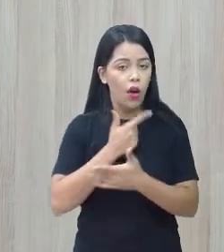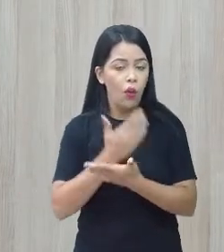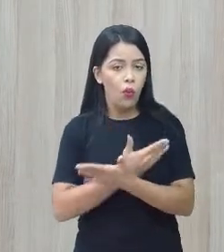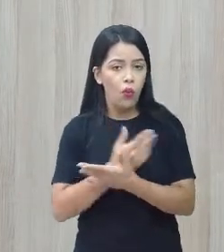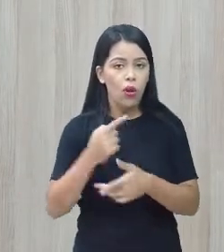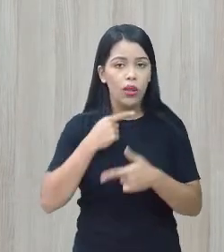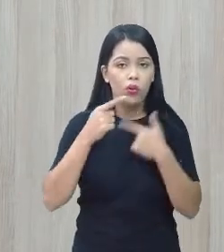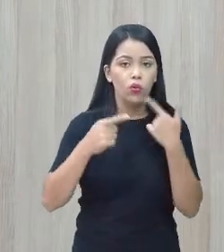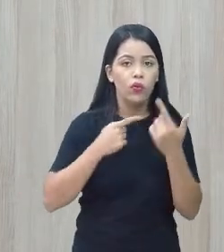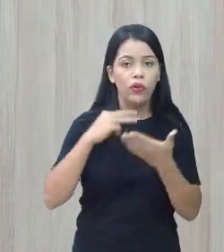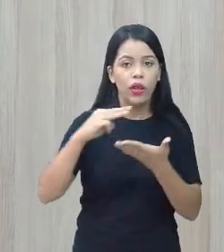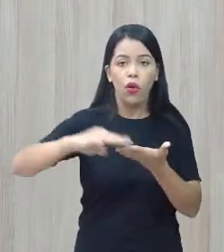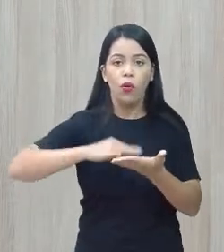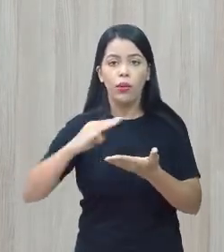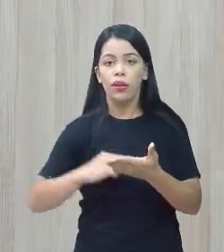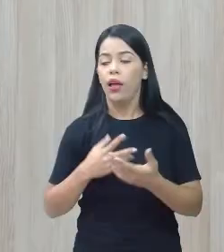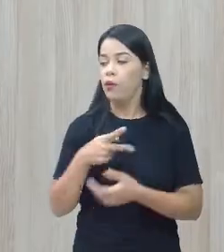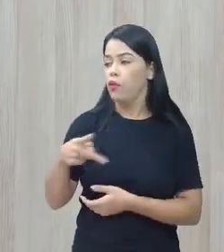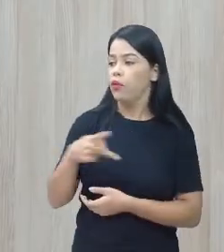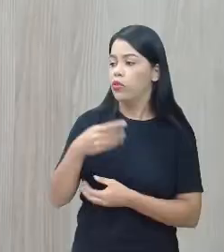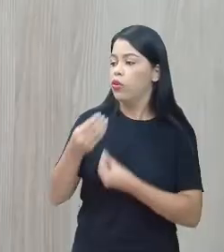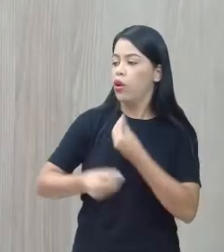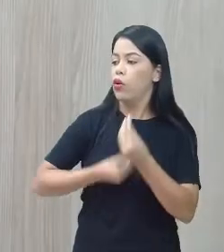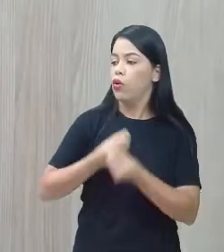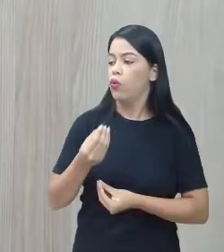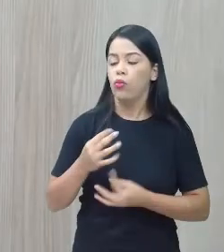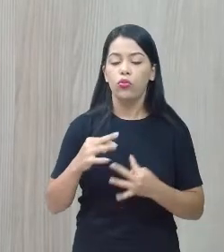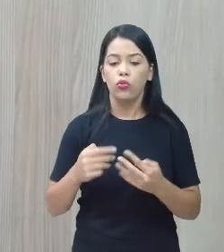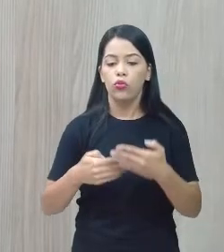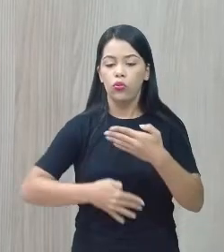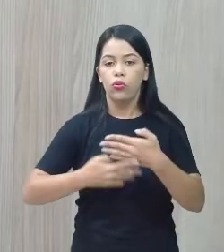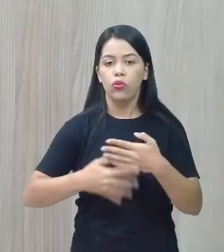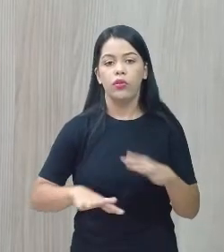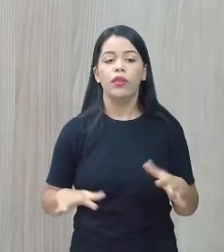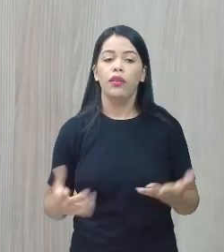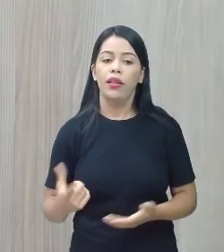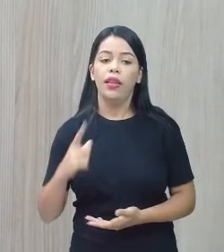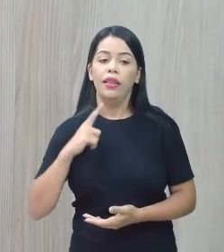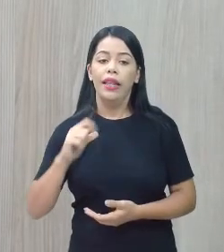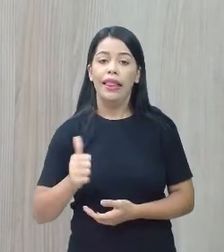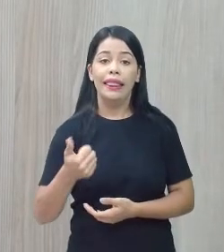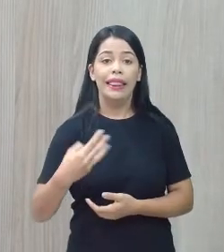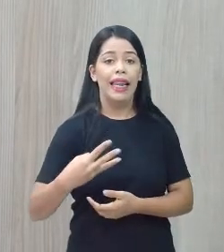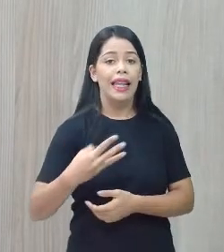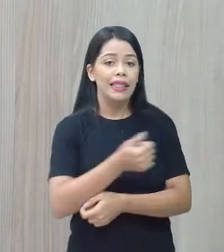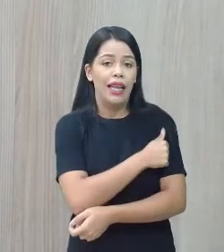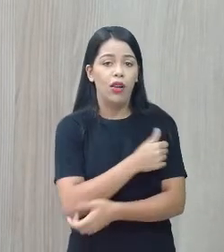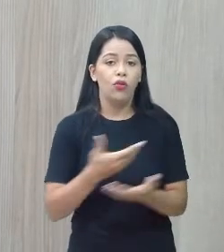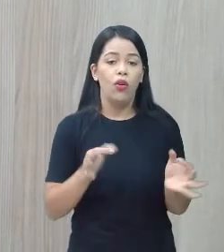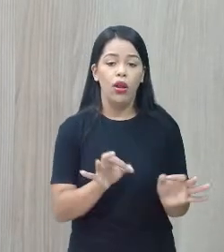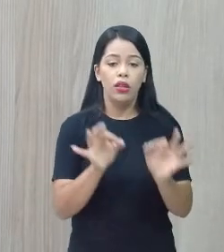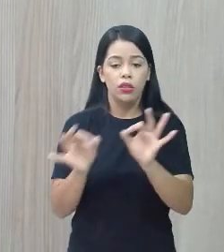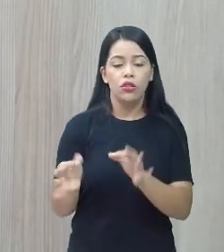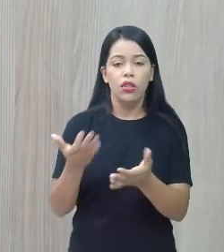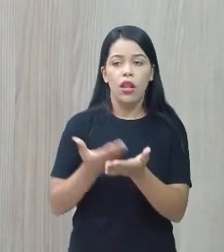Professora Adriana, como é que estão as coisas por aí? Olha, temos 13 alunos aqui assistindo a aula,